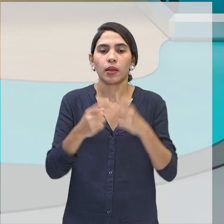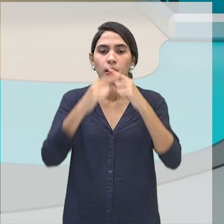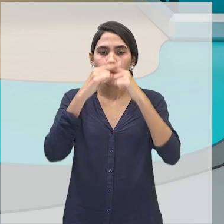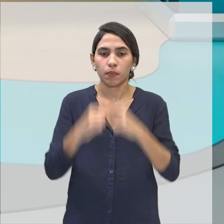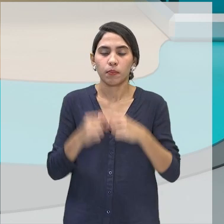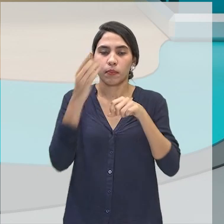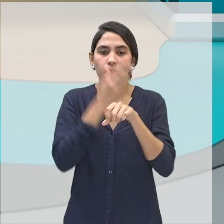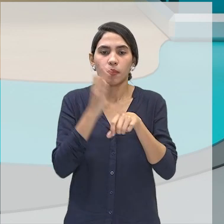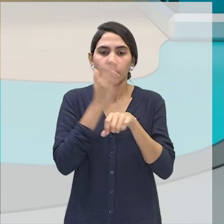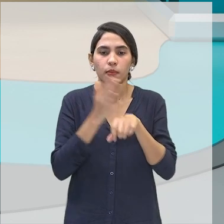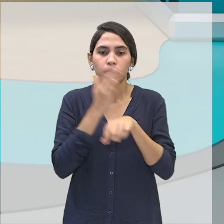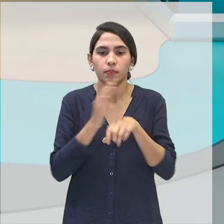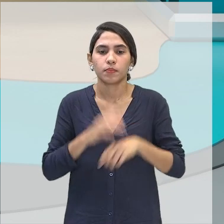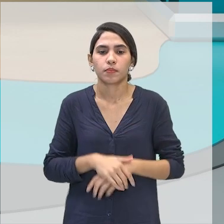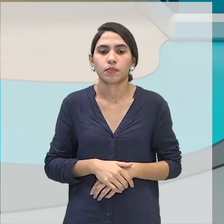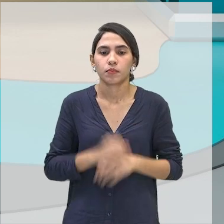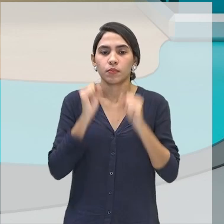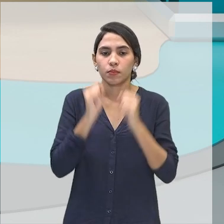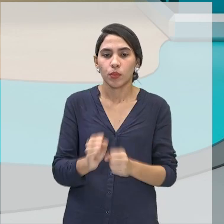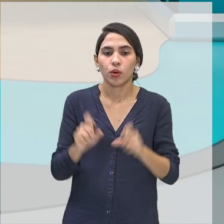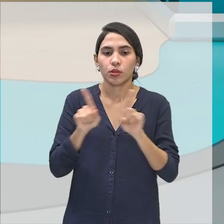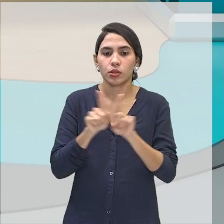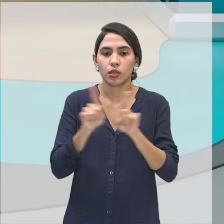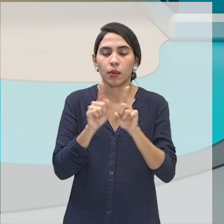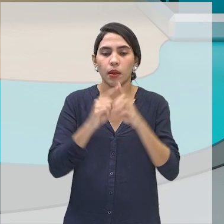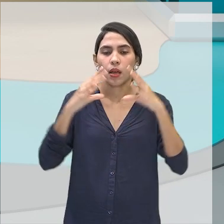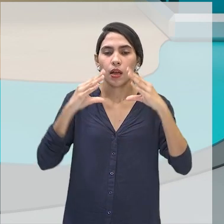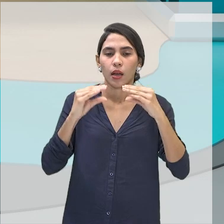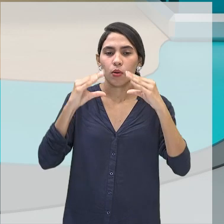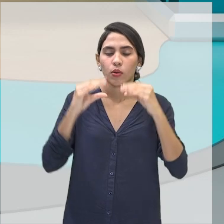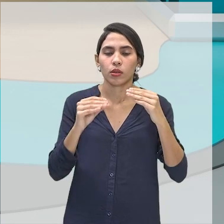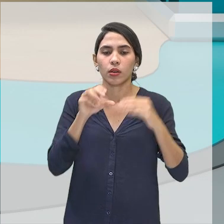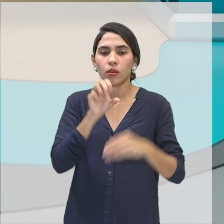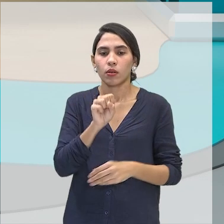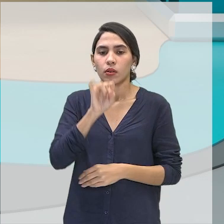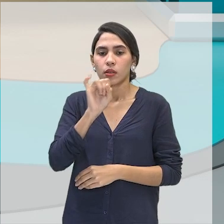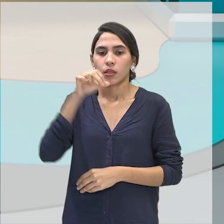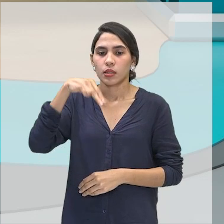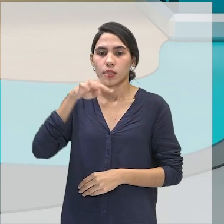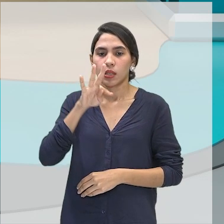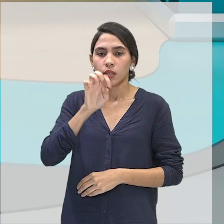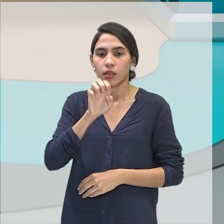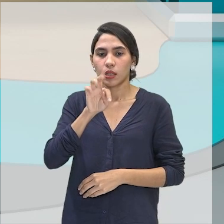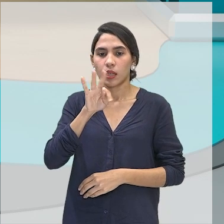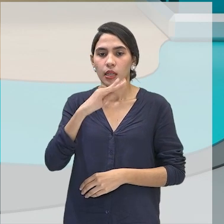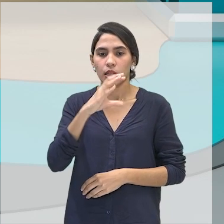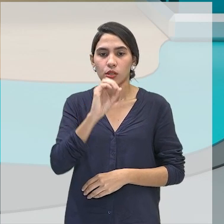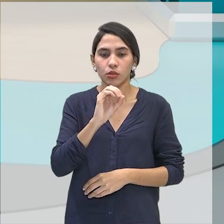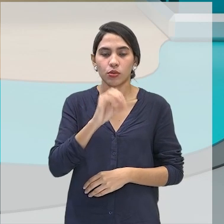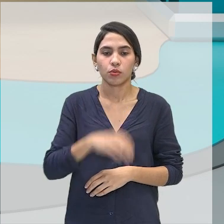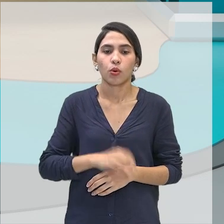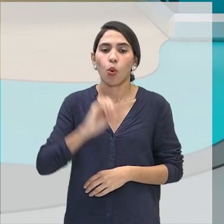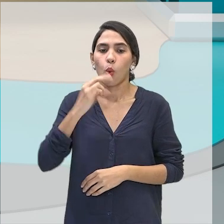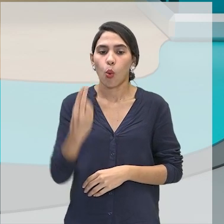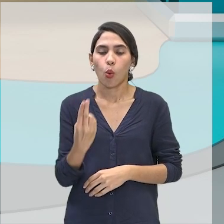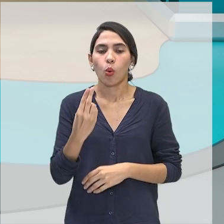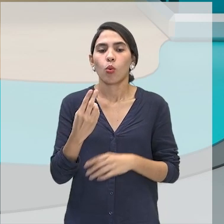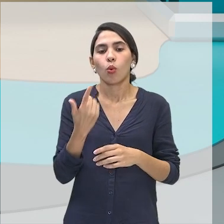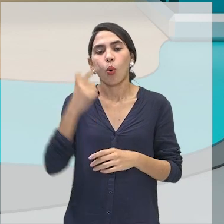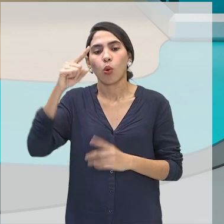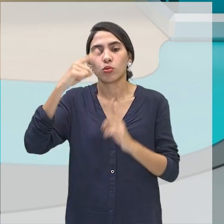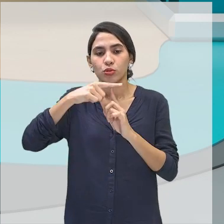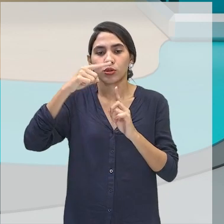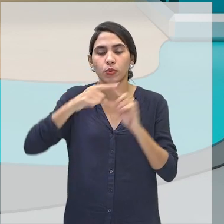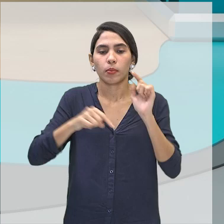treino. Ele pode ser de algodão sintético ou dry fit. Os últimos, né, são os